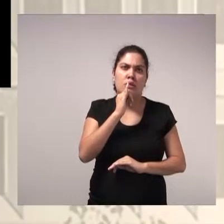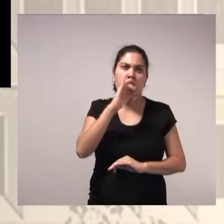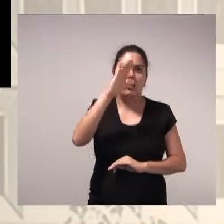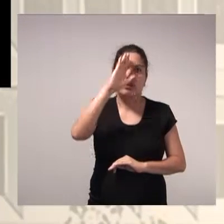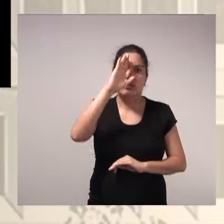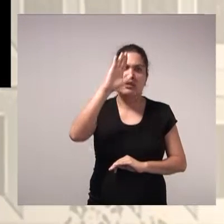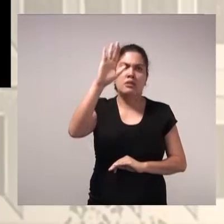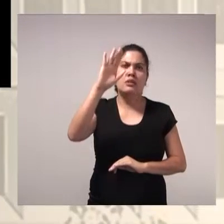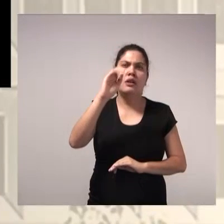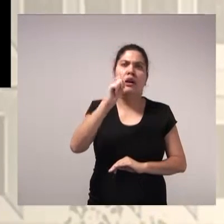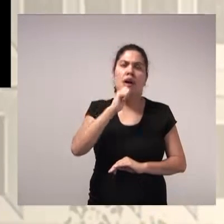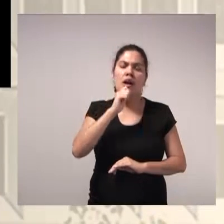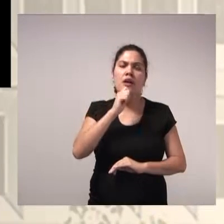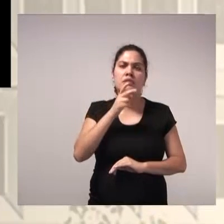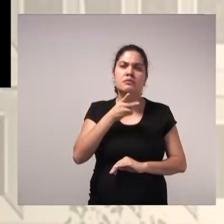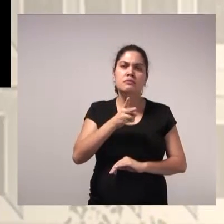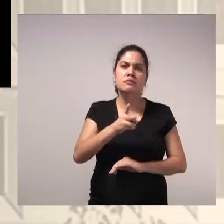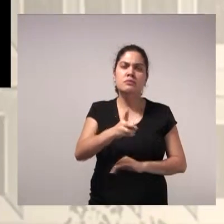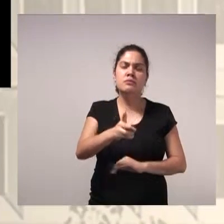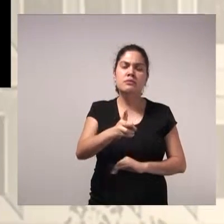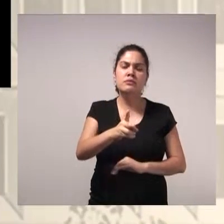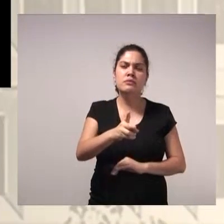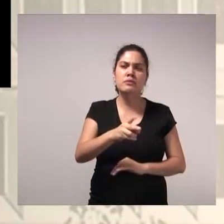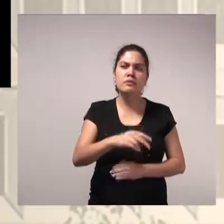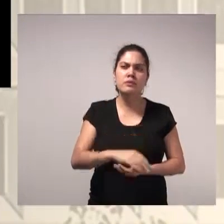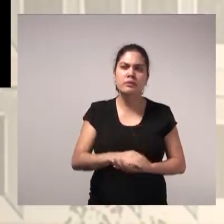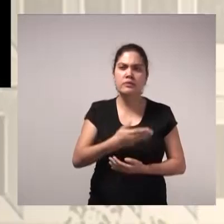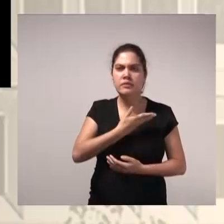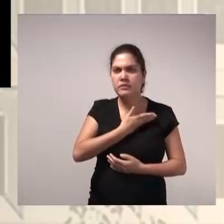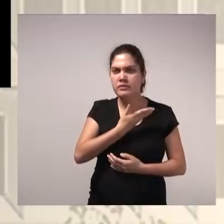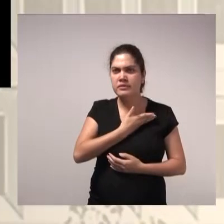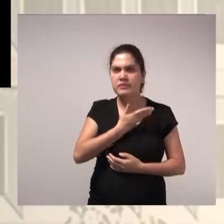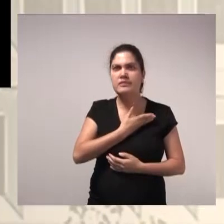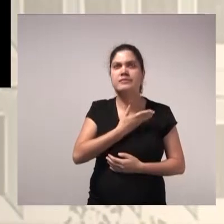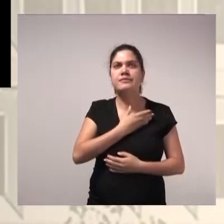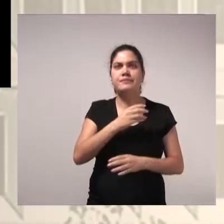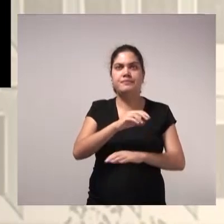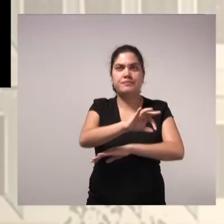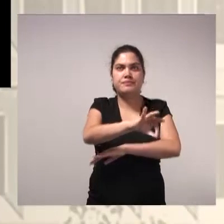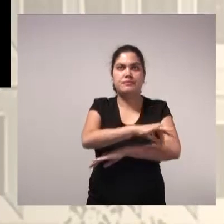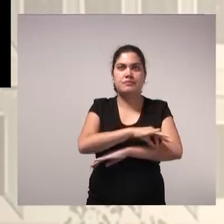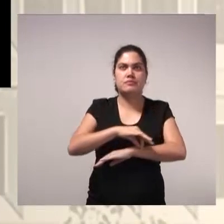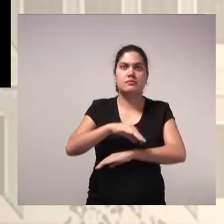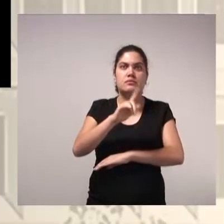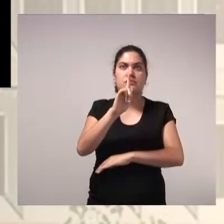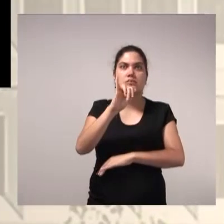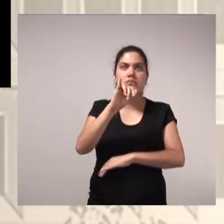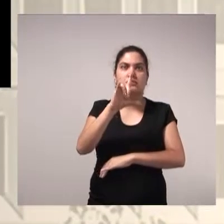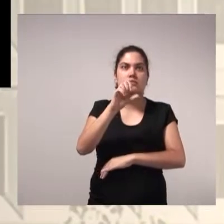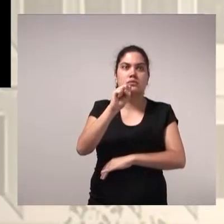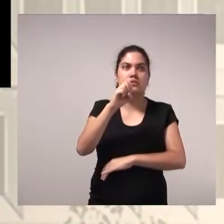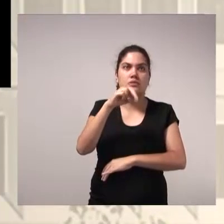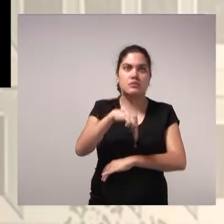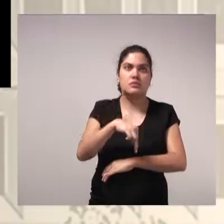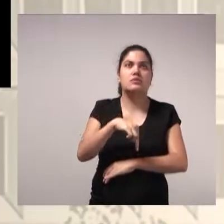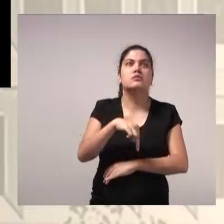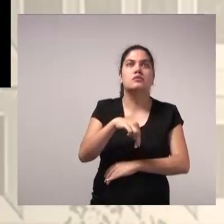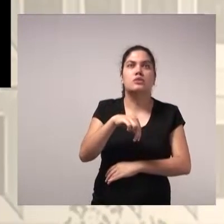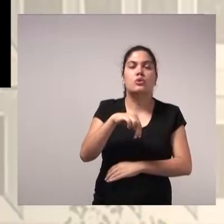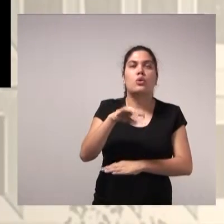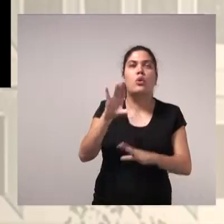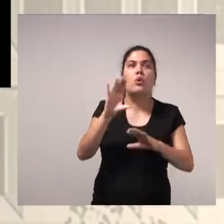primoroso que está sendo feito pelo colega arquiteto Gilson Paranhos, à frente da CODAB,